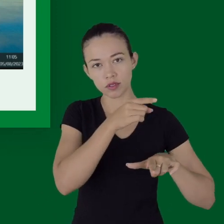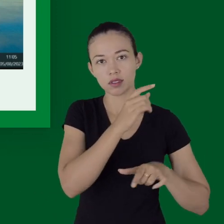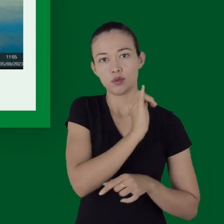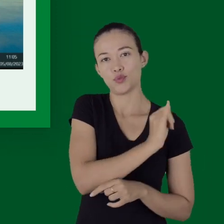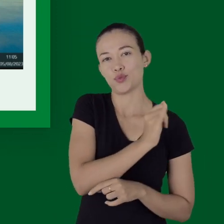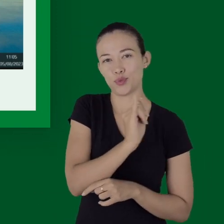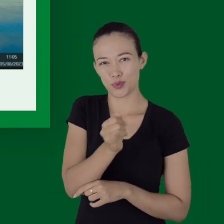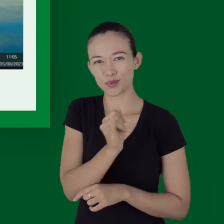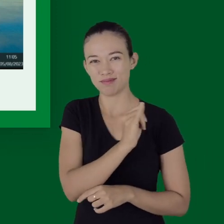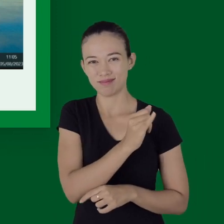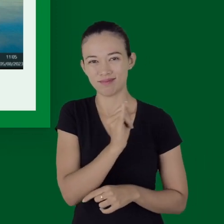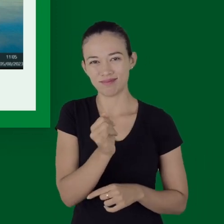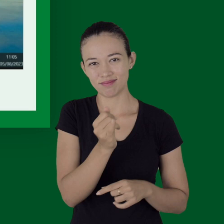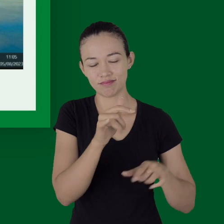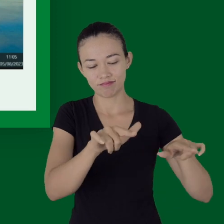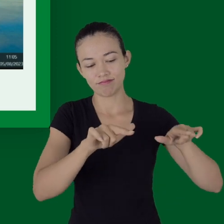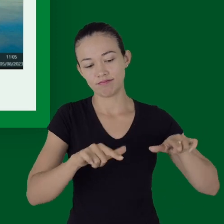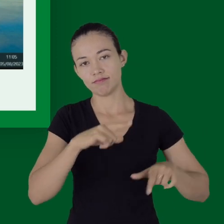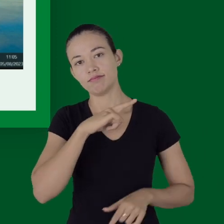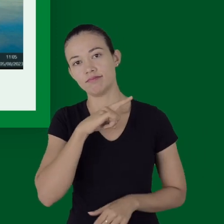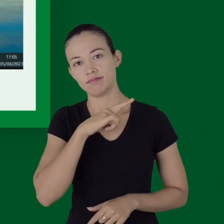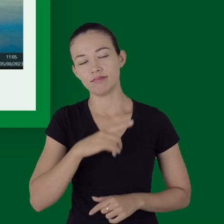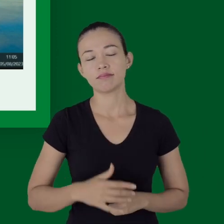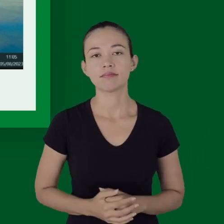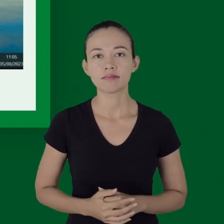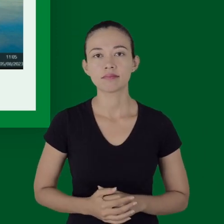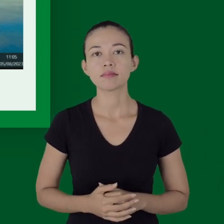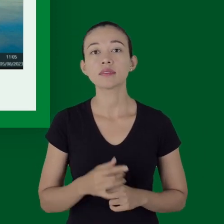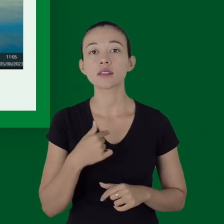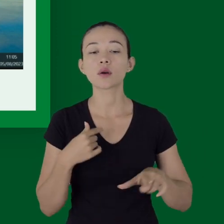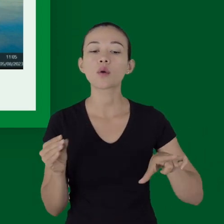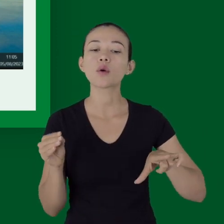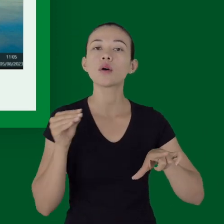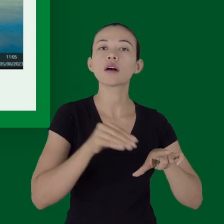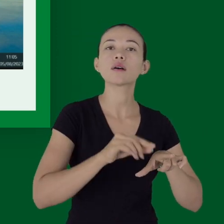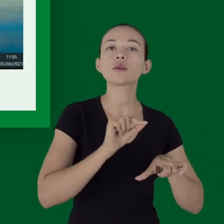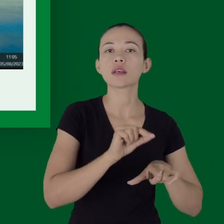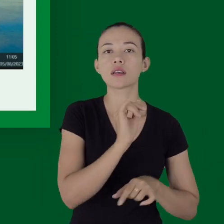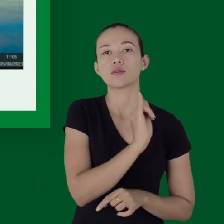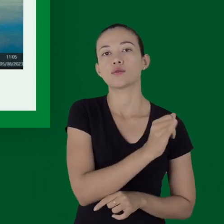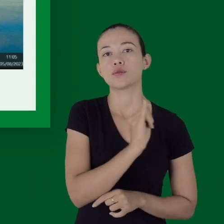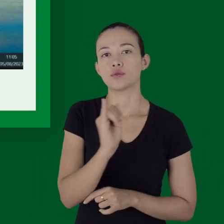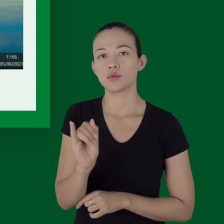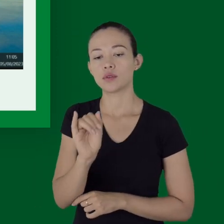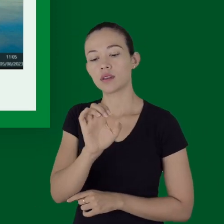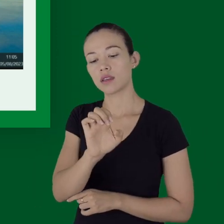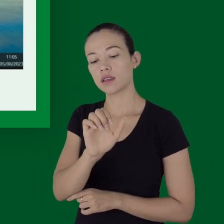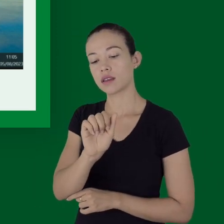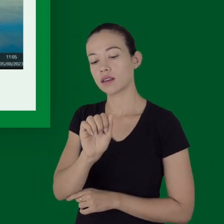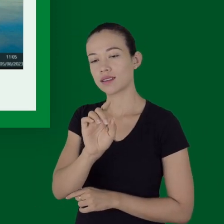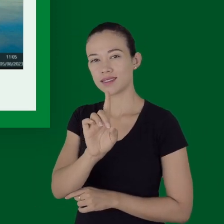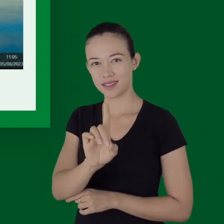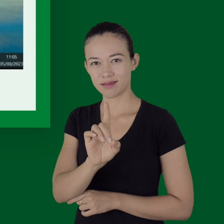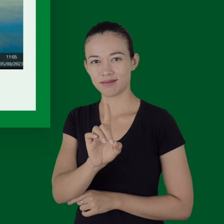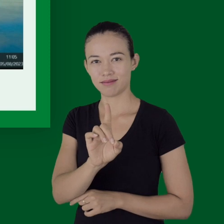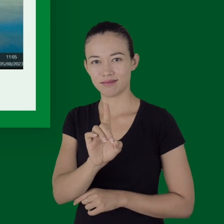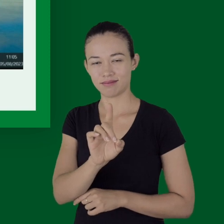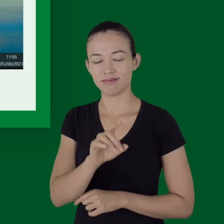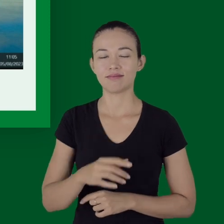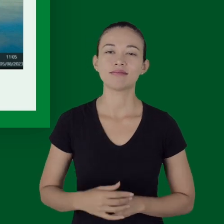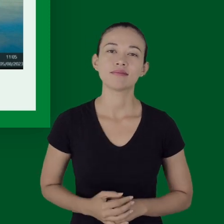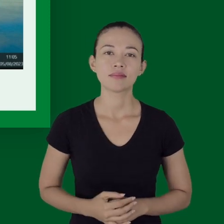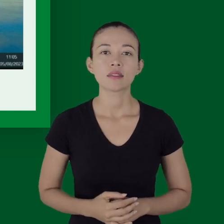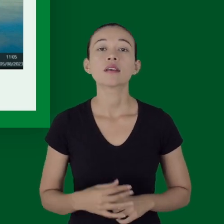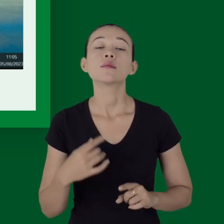Certificado que você foi instrutor e tal. Eu preciso colocar que foi instrutor EAD, porque se amanhã ou depois você precisar dar uma